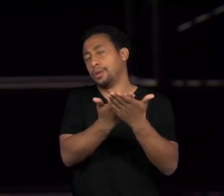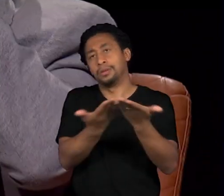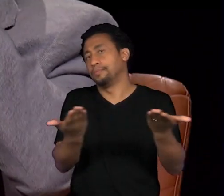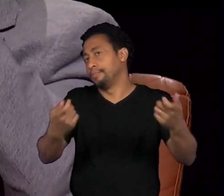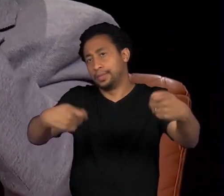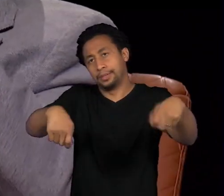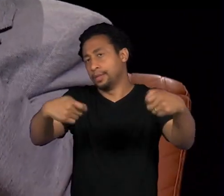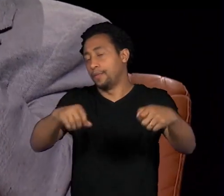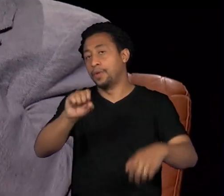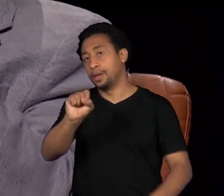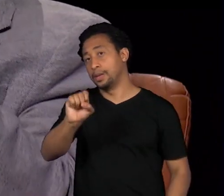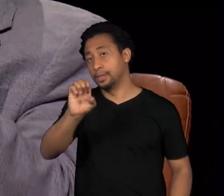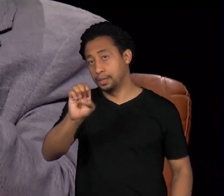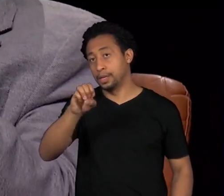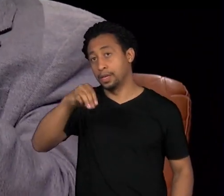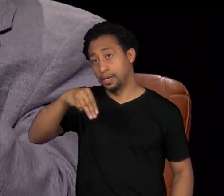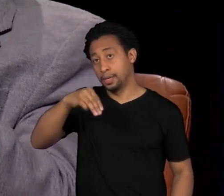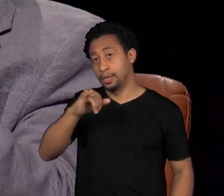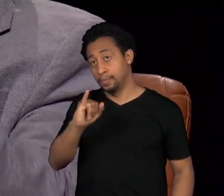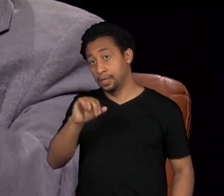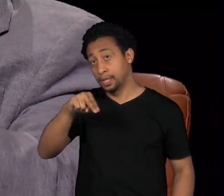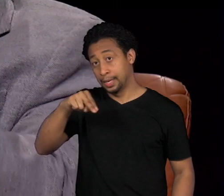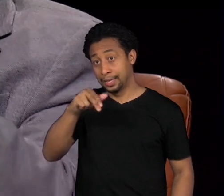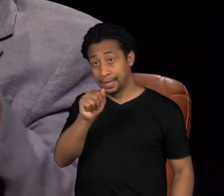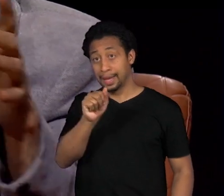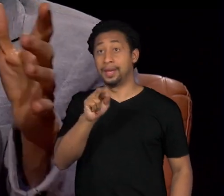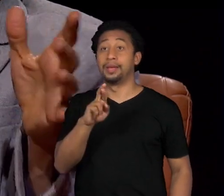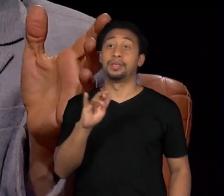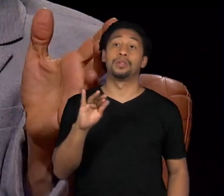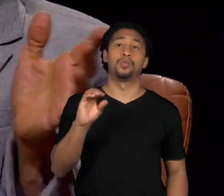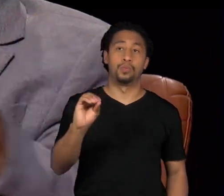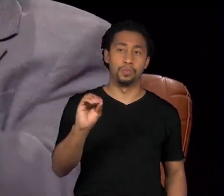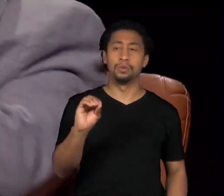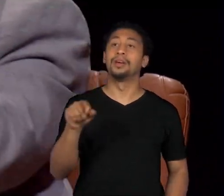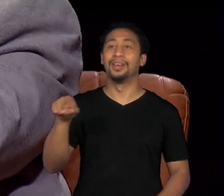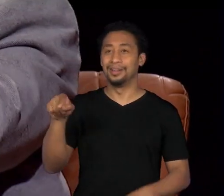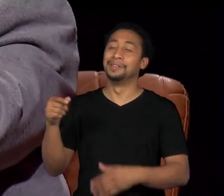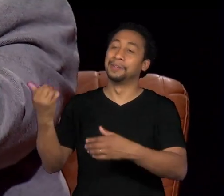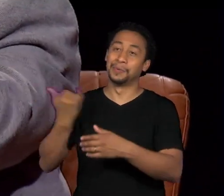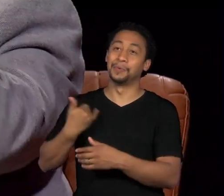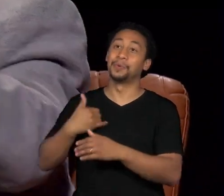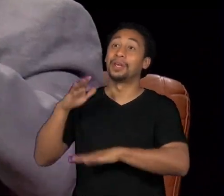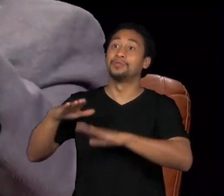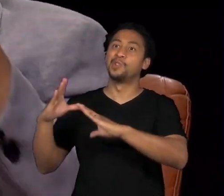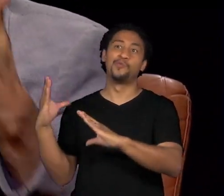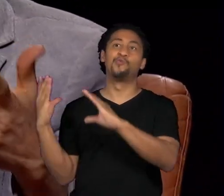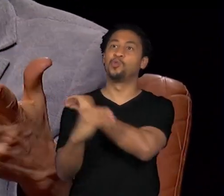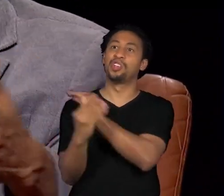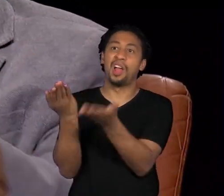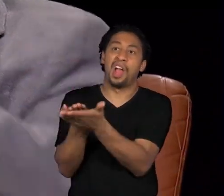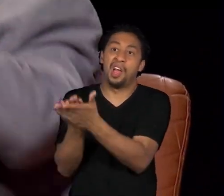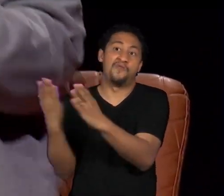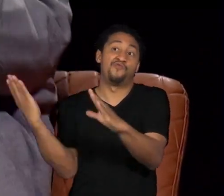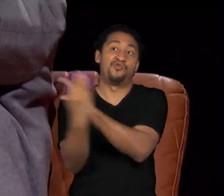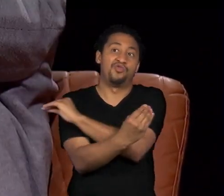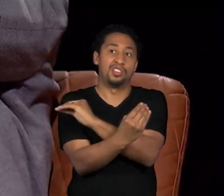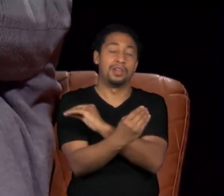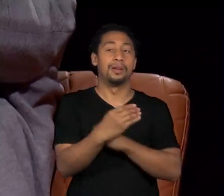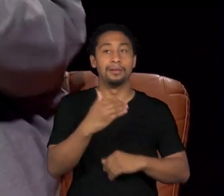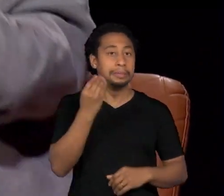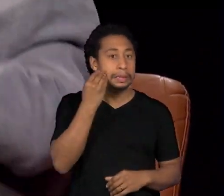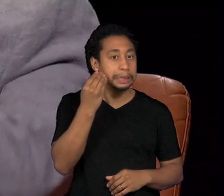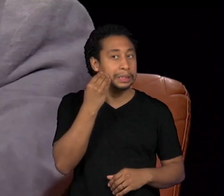seminário e ele falava que às vezes ele fugia A Noite do seminário para participar de Ceres de cantar ele tinha uma voz burra segundo ele